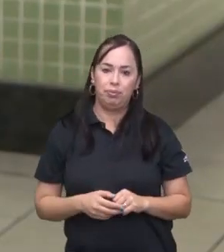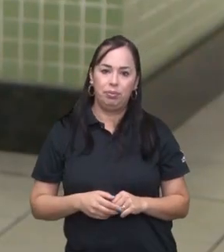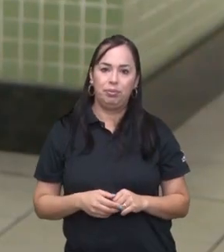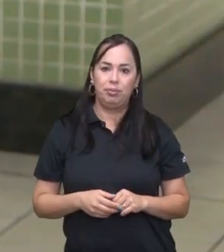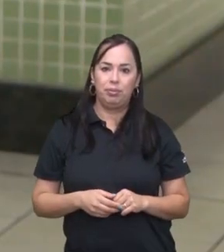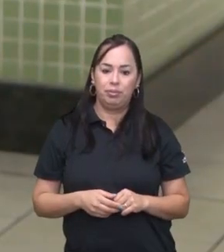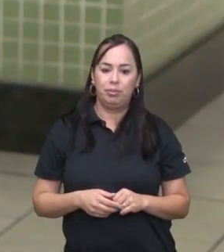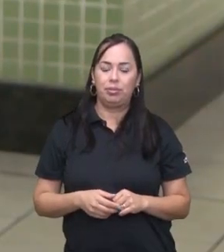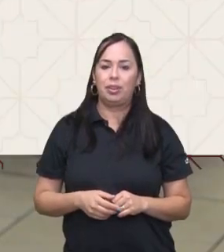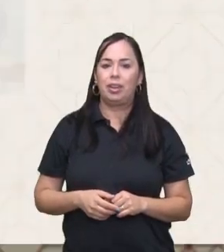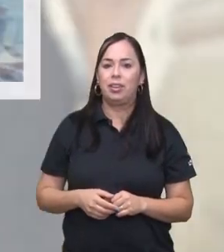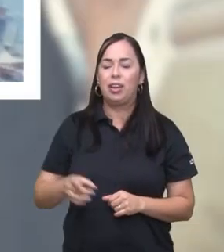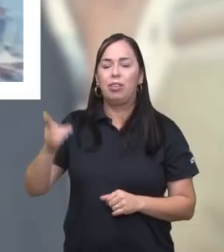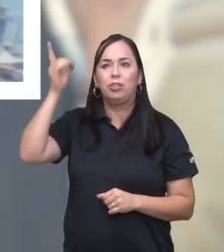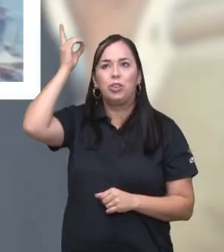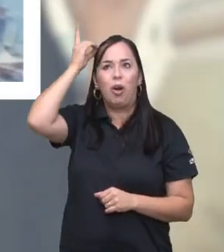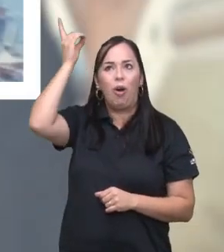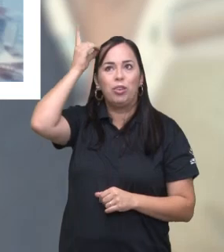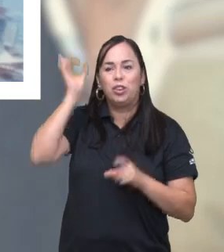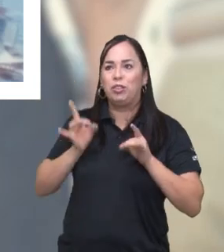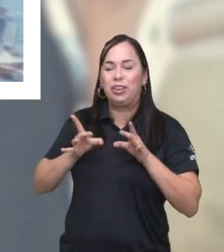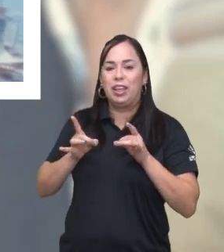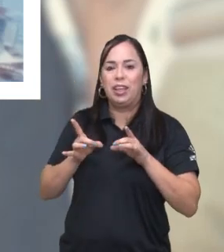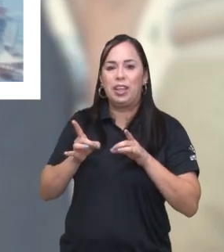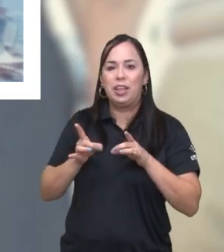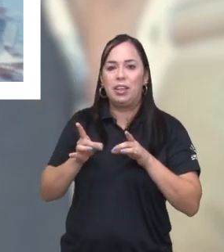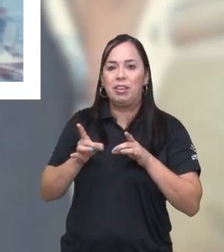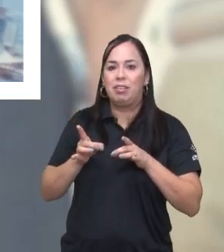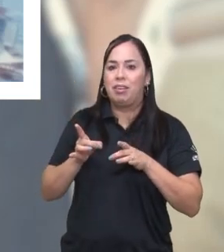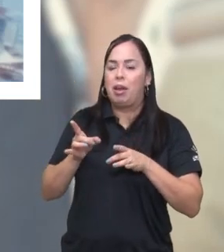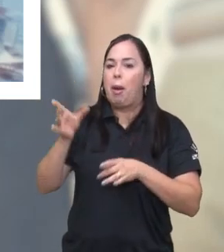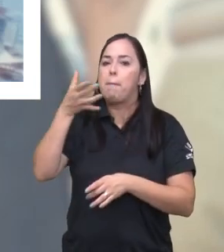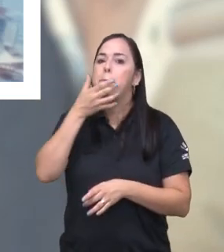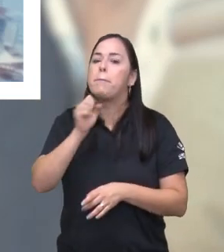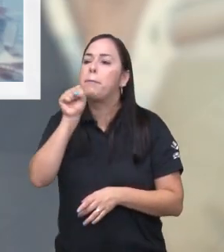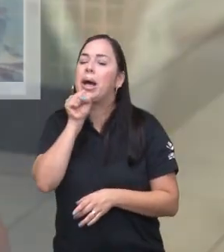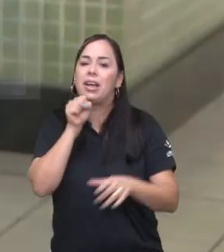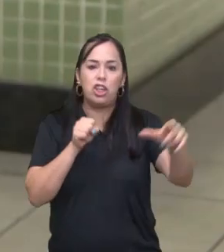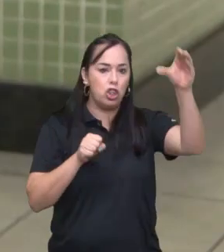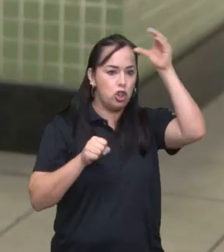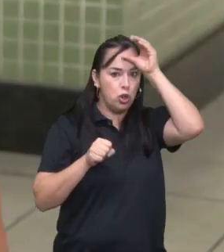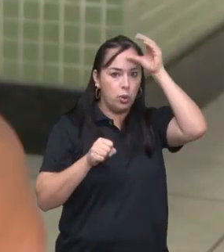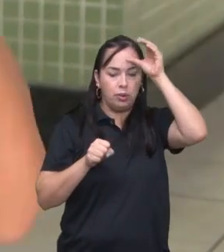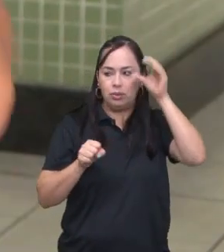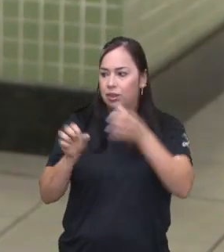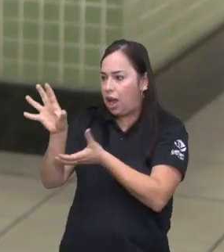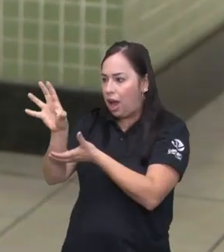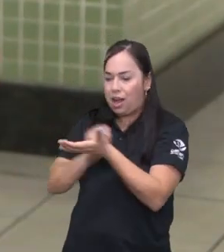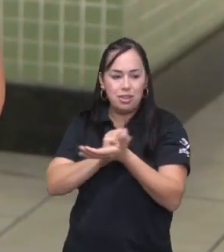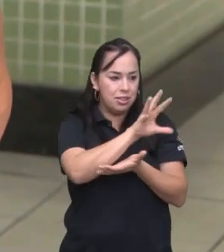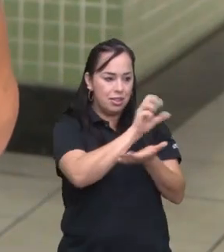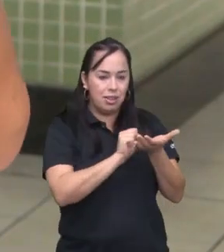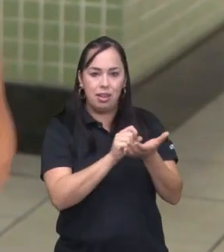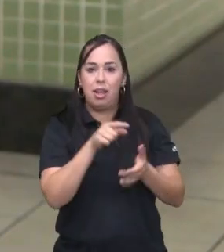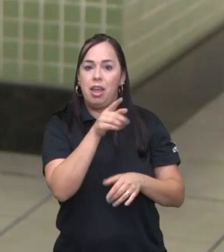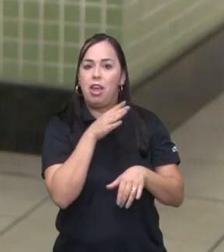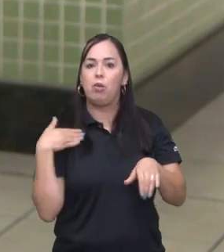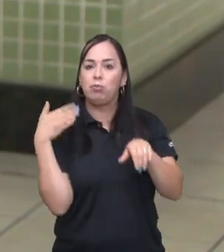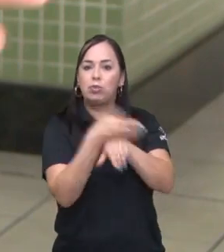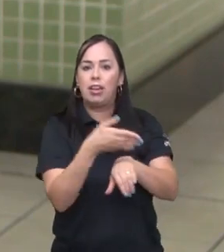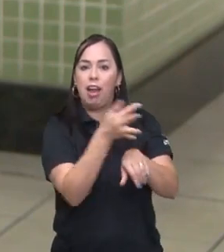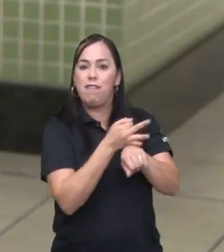dom do comércio eu herdei foi dos meus pais, né, e do meu tio, que eu passava as férias na casa de um tio, que